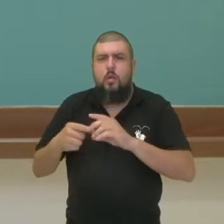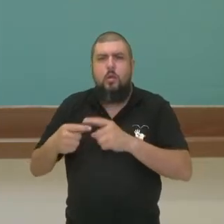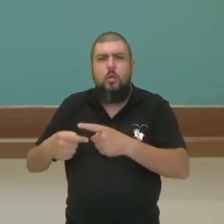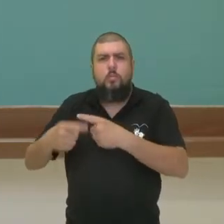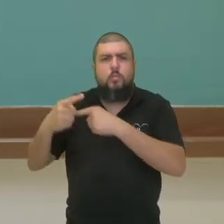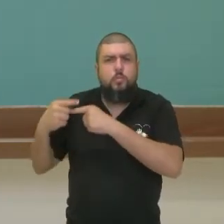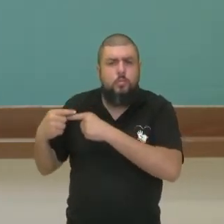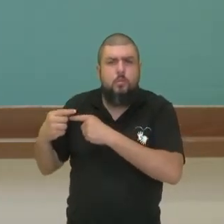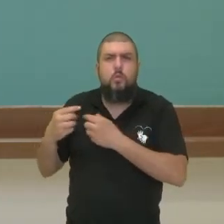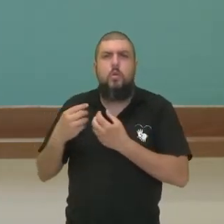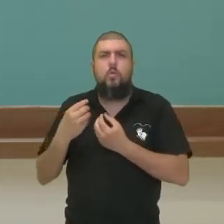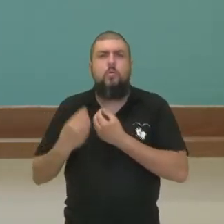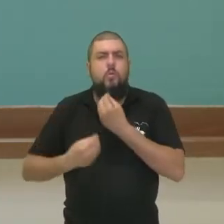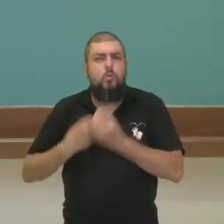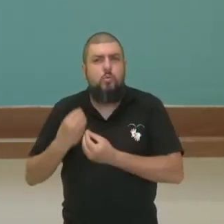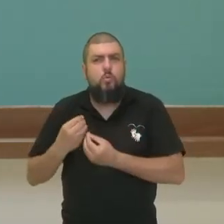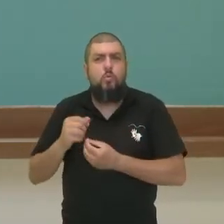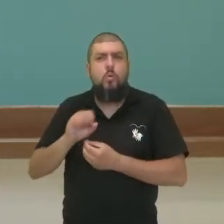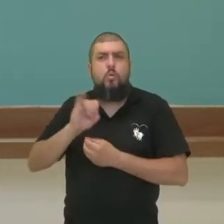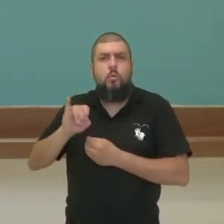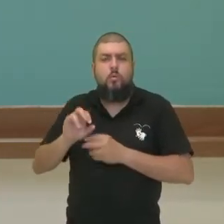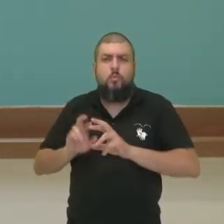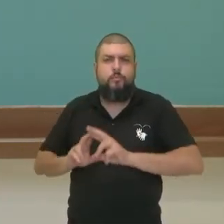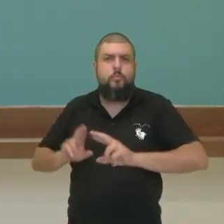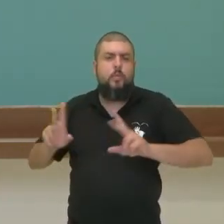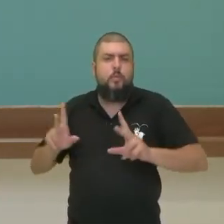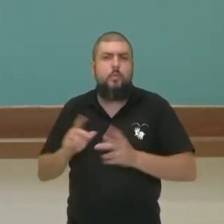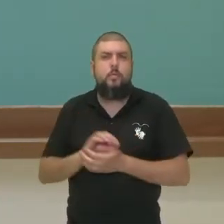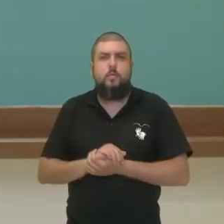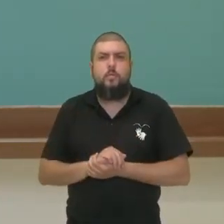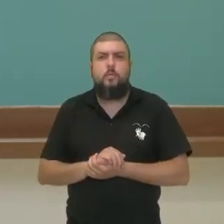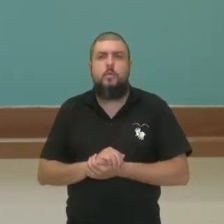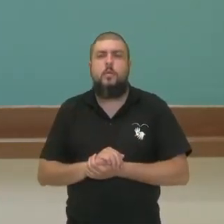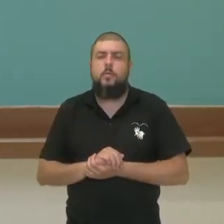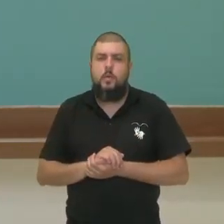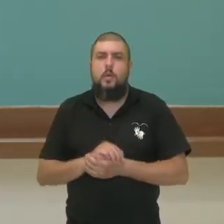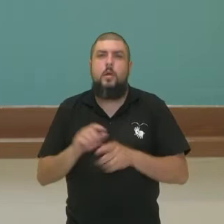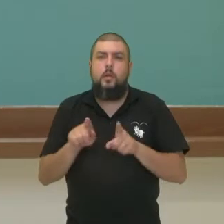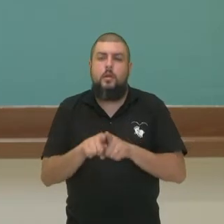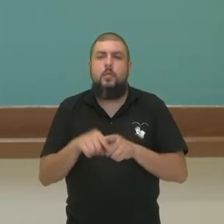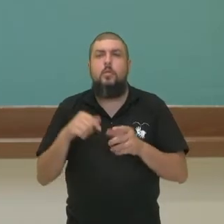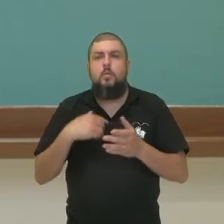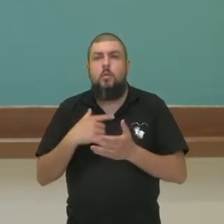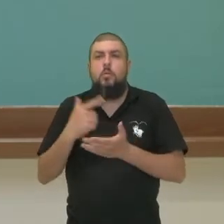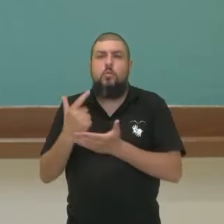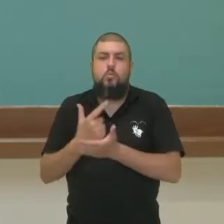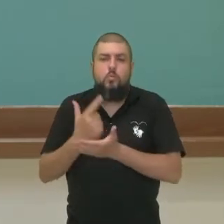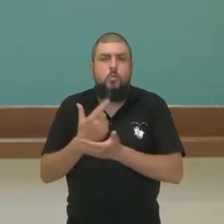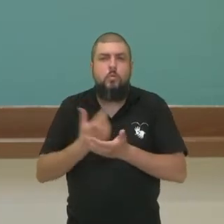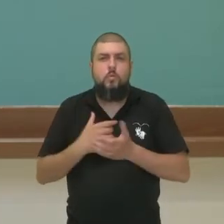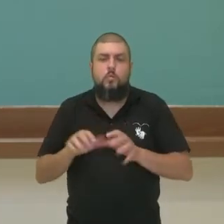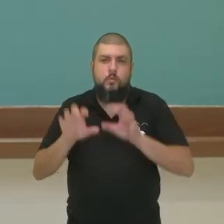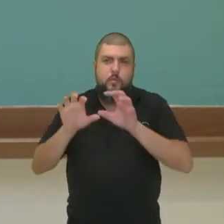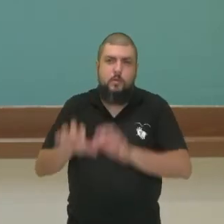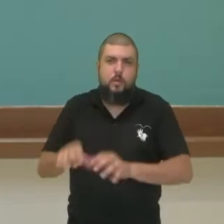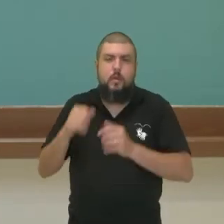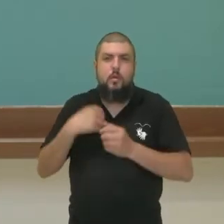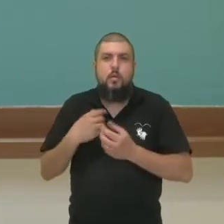anteriores, se destoa muito. E é nesse sentido, com os aspectos técnicos, que o autor,